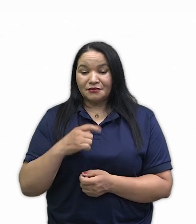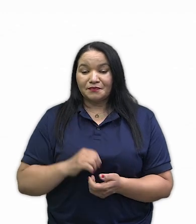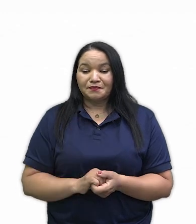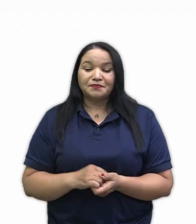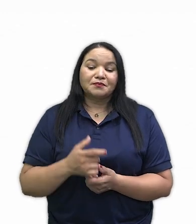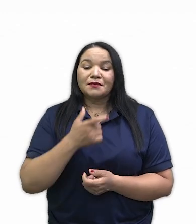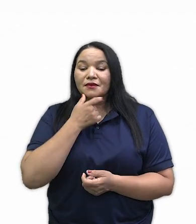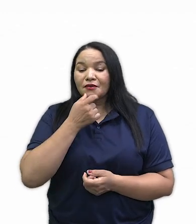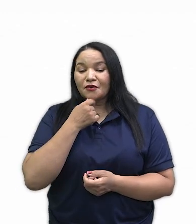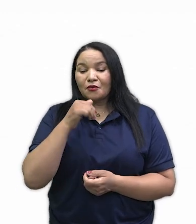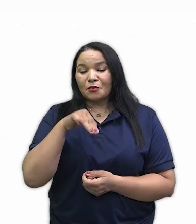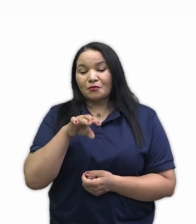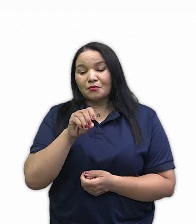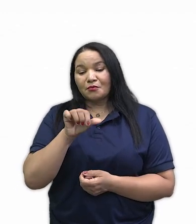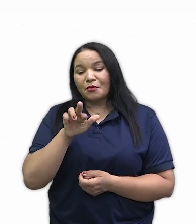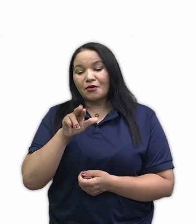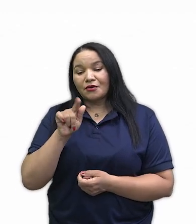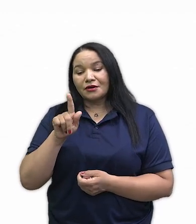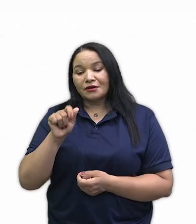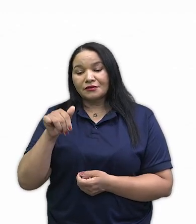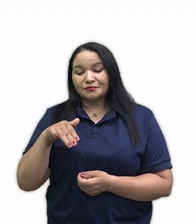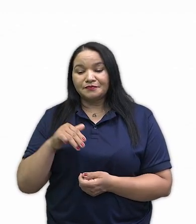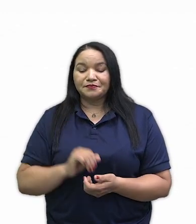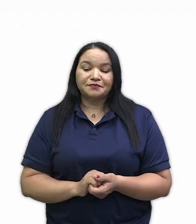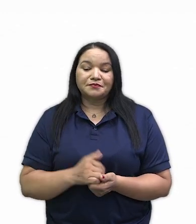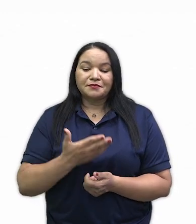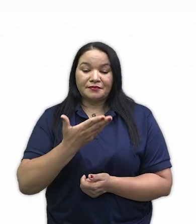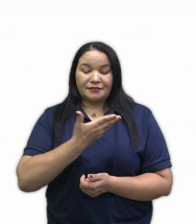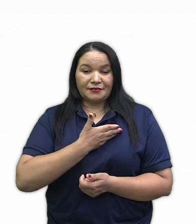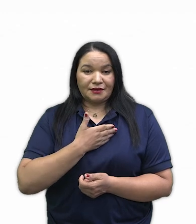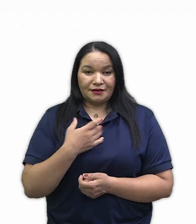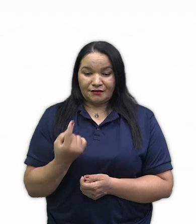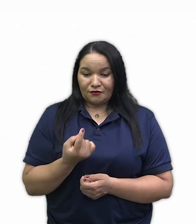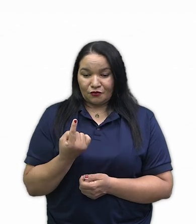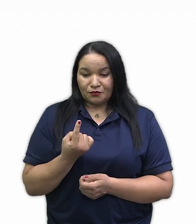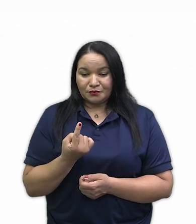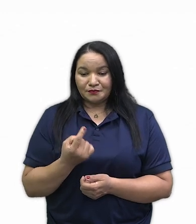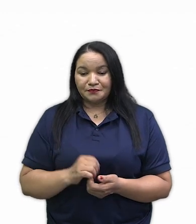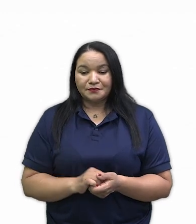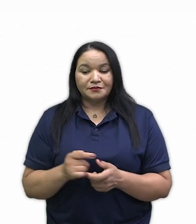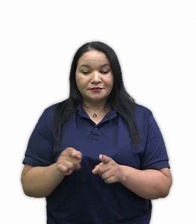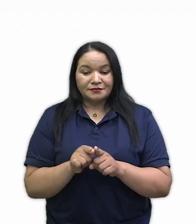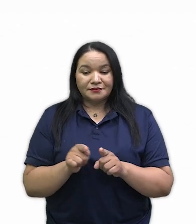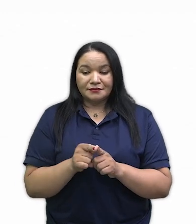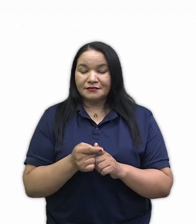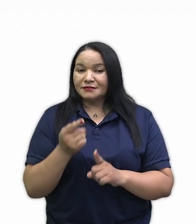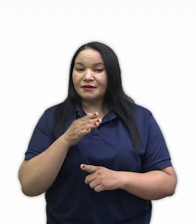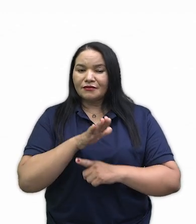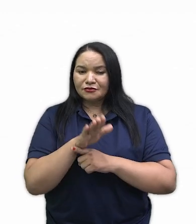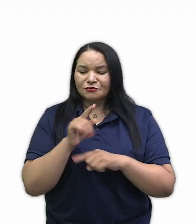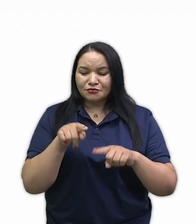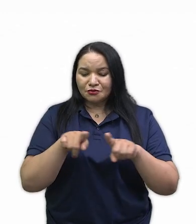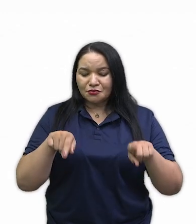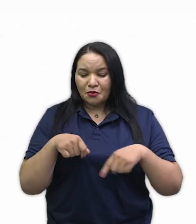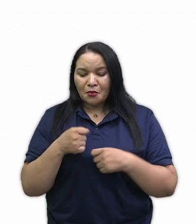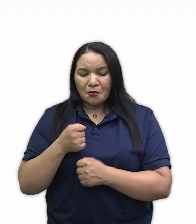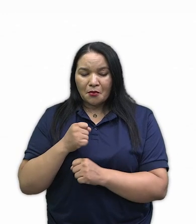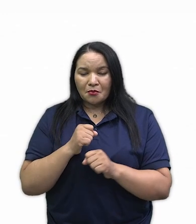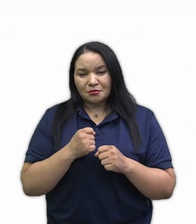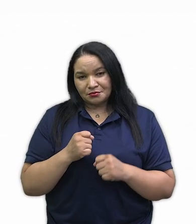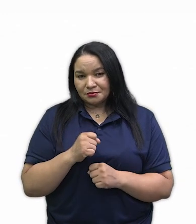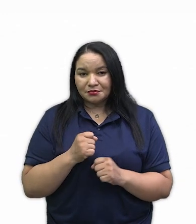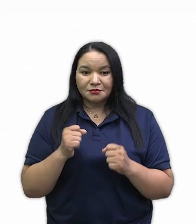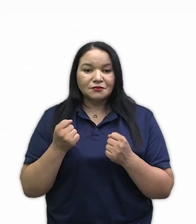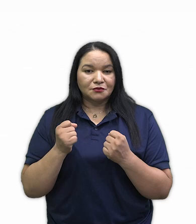Freeman, que é o seu único amigo, aí com quem ele também cuida do seu ginásio, né? Até que